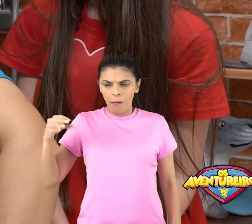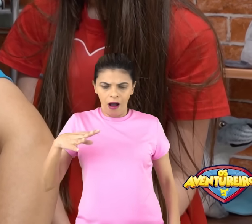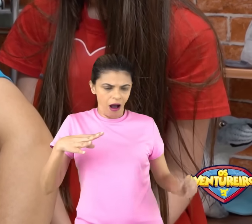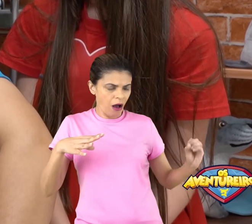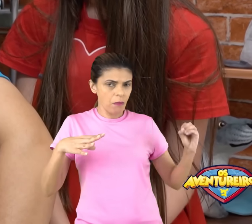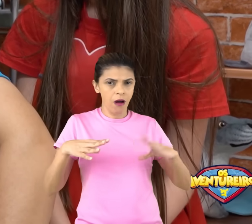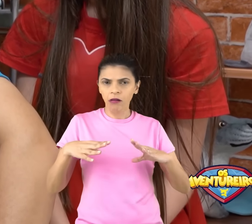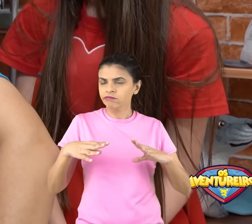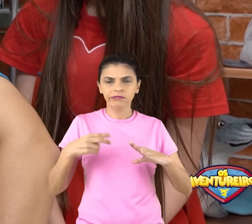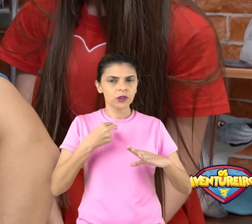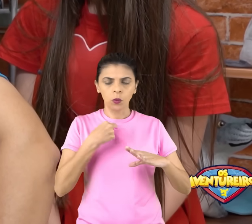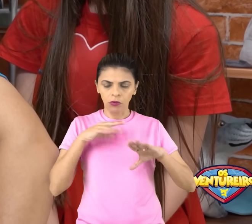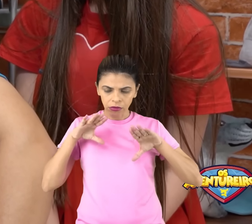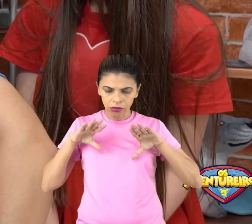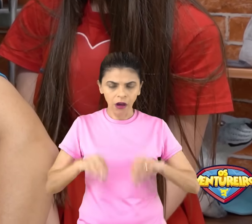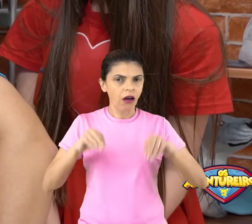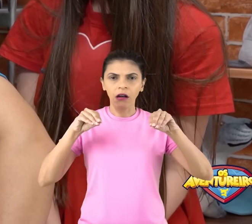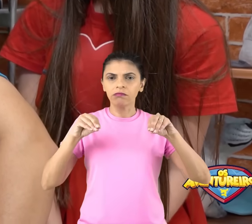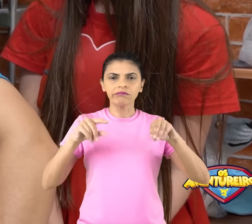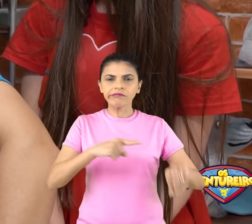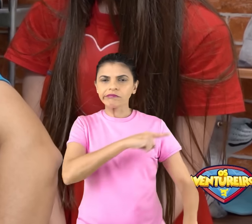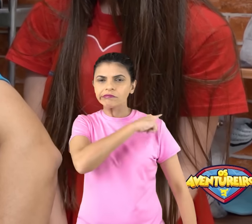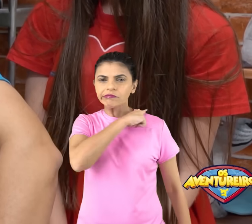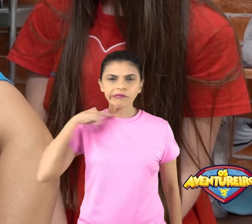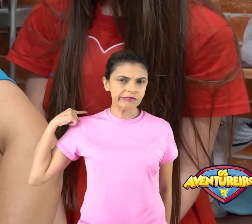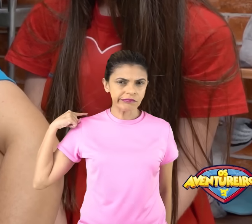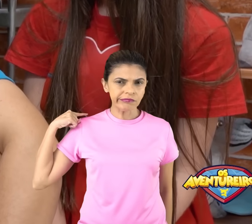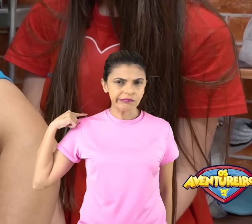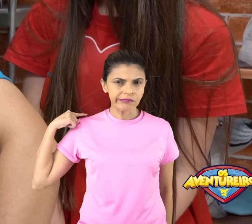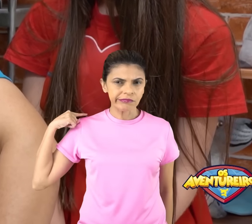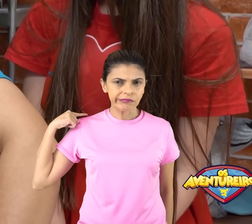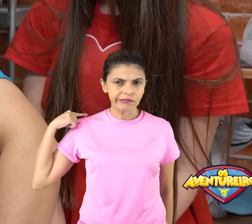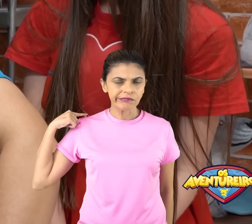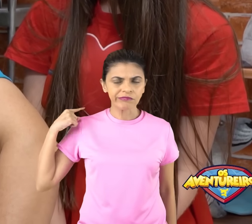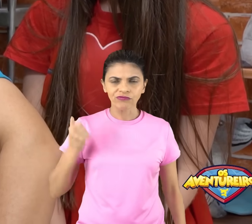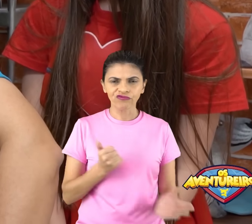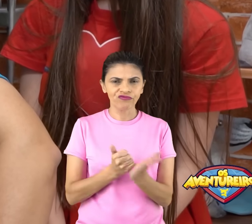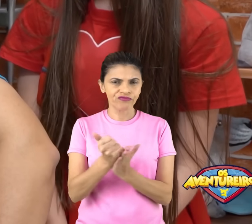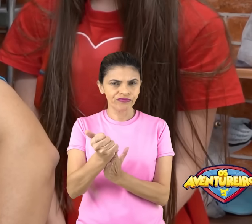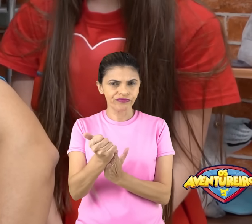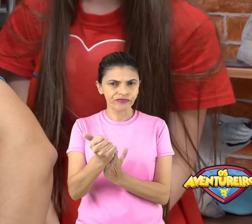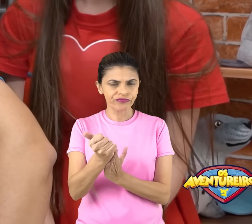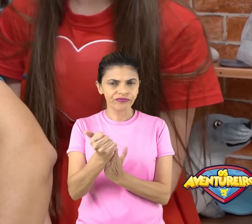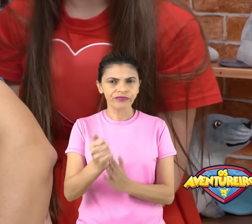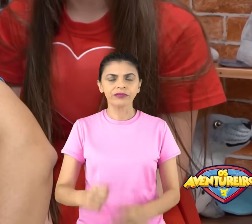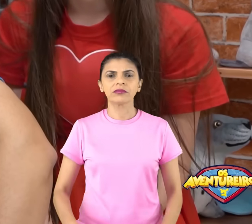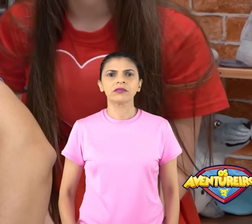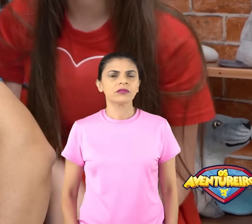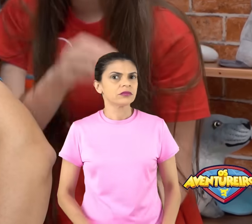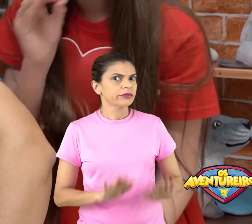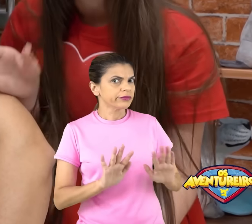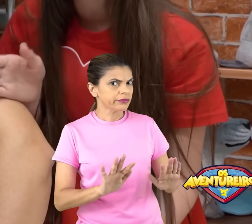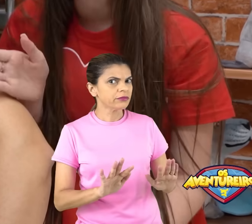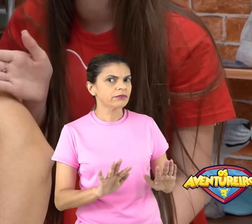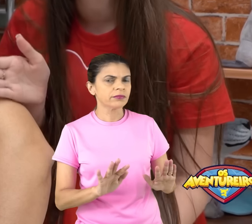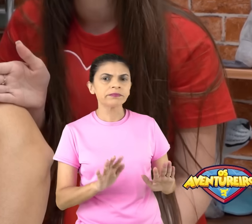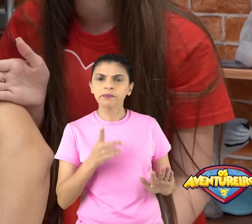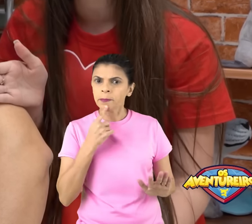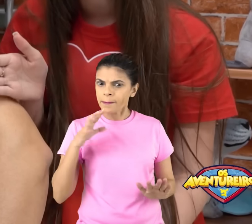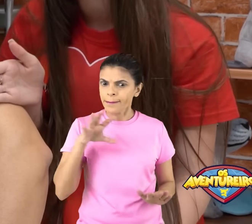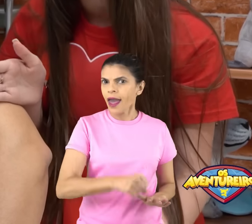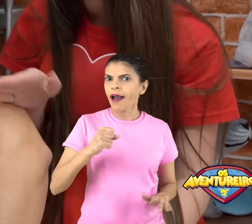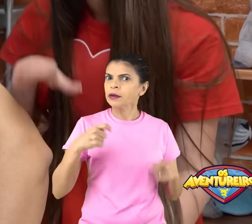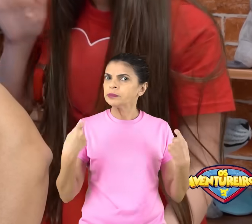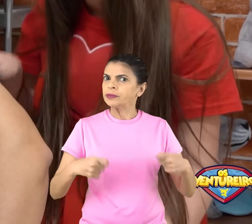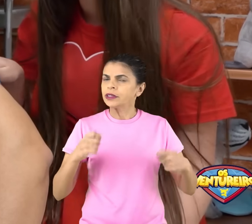E ninguém pode encostar nesse laser, senão... já era. Ai, nós precisamos pegar a Pedra do